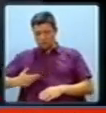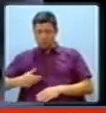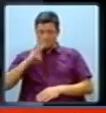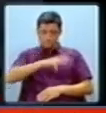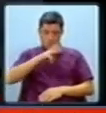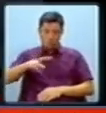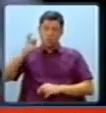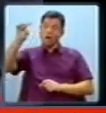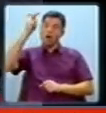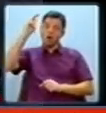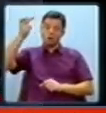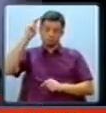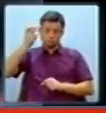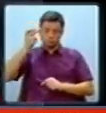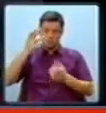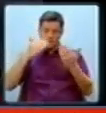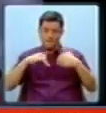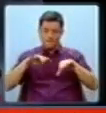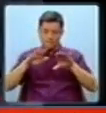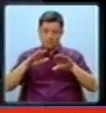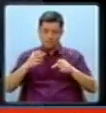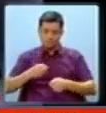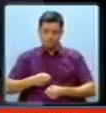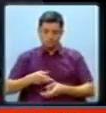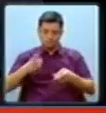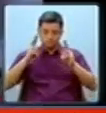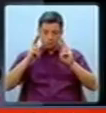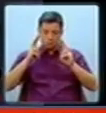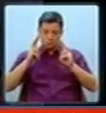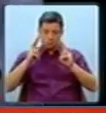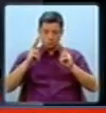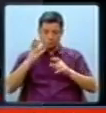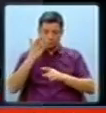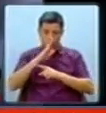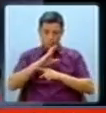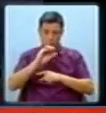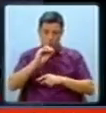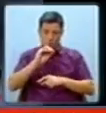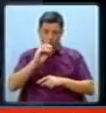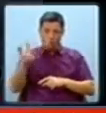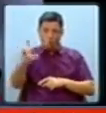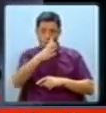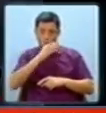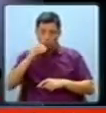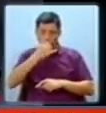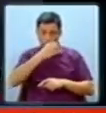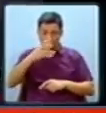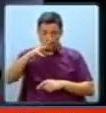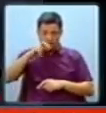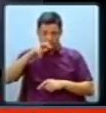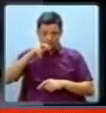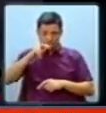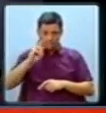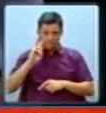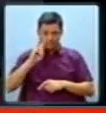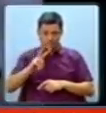sabemos que esses tipos de eventos libertam muitas quantidades de elementos preciosos, como por exemplo o ouro. Em 2013, os astrónomos assistiram a